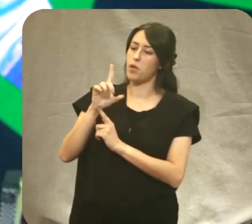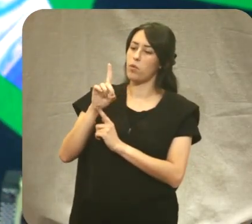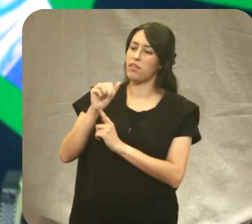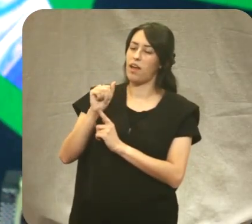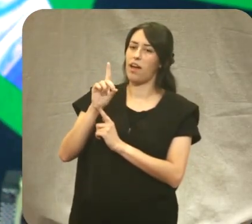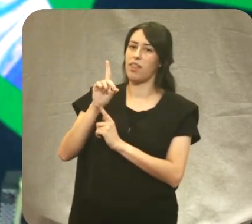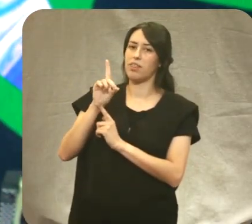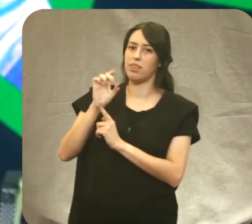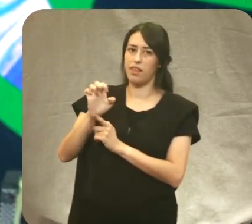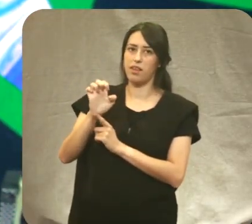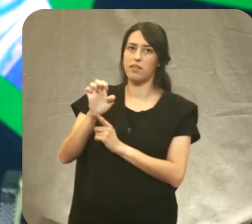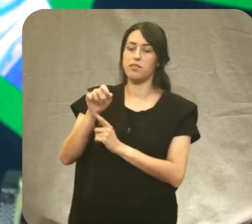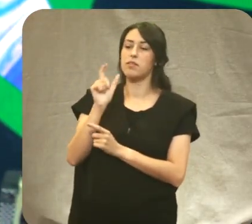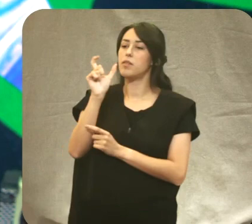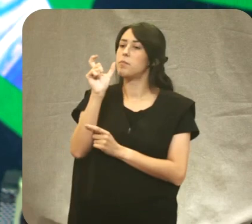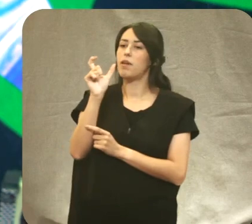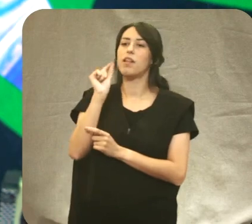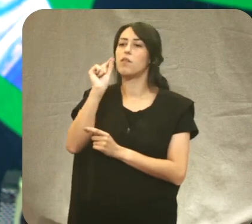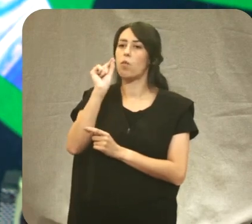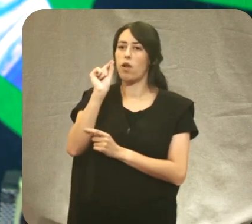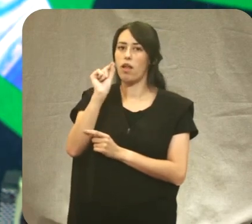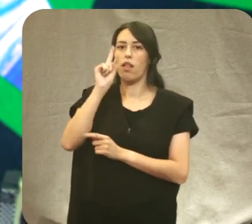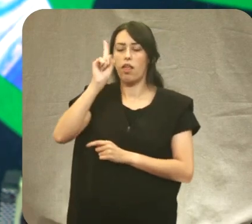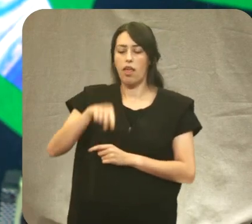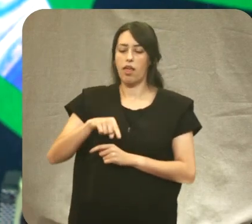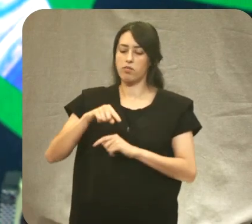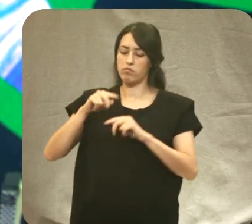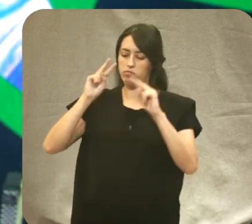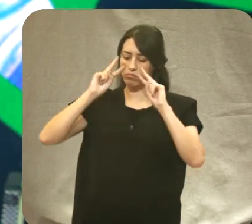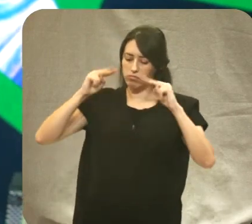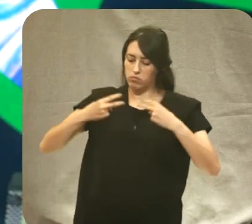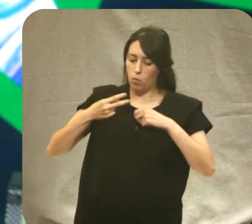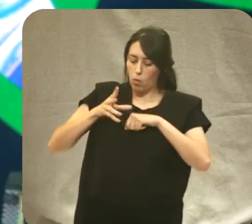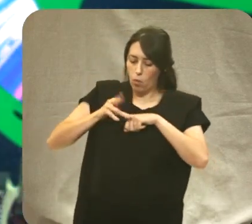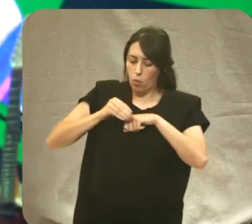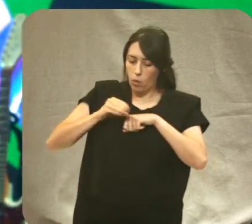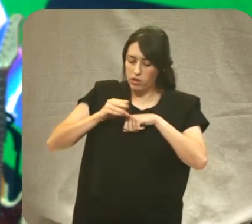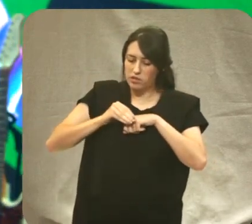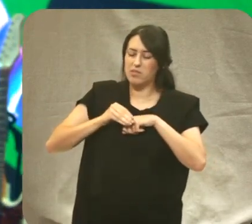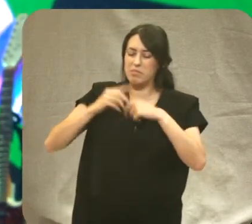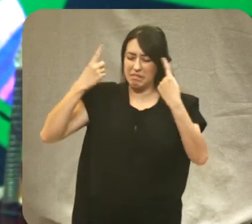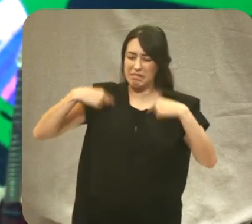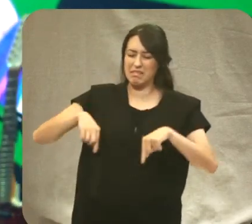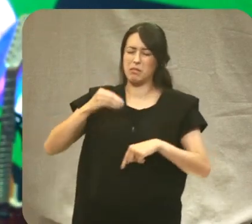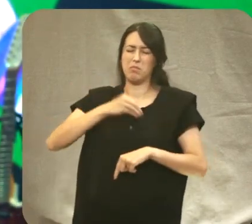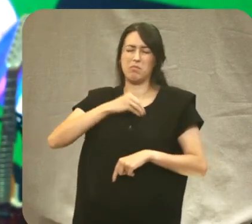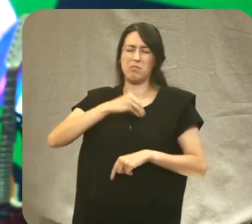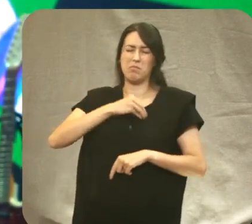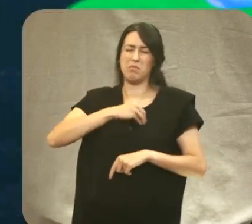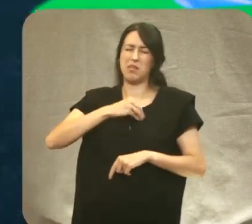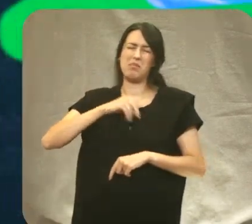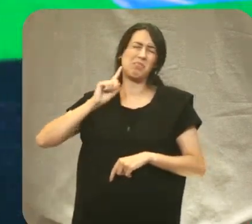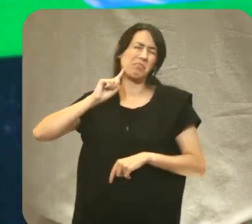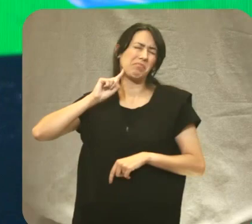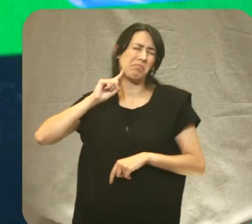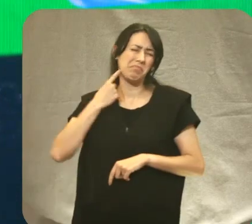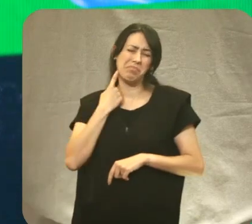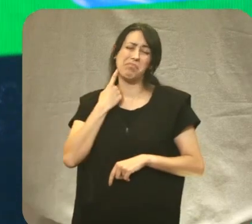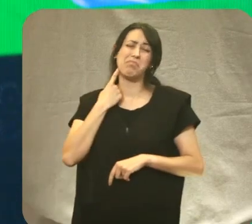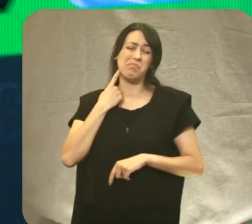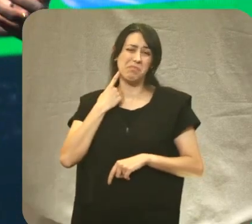Humildade, ela é fruto do conhecimento que temos de nós mesmos. Quando entendemos que somos pecadores, ela também é fruto